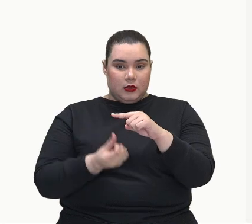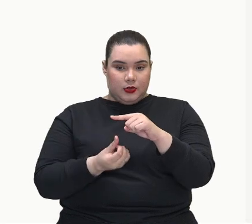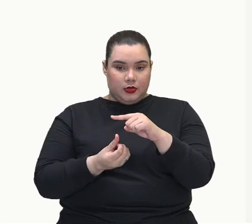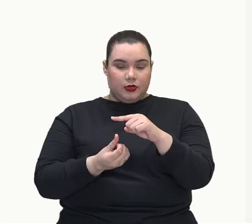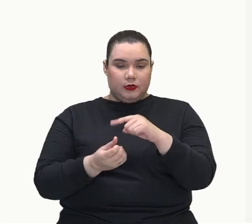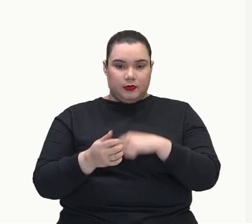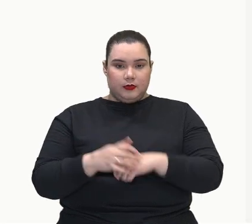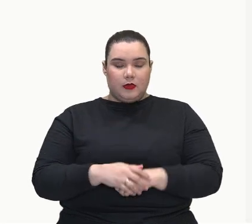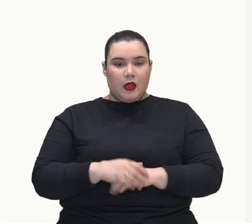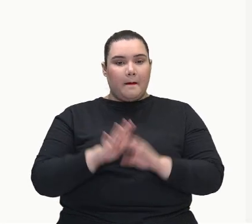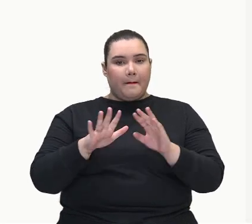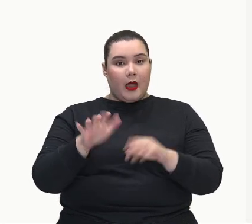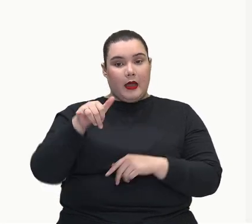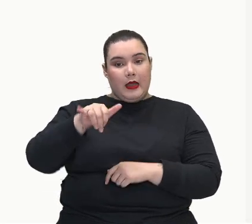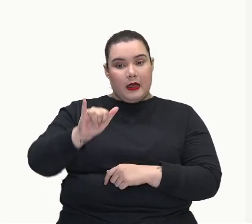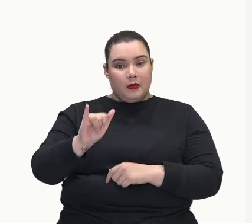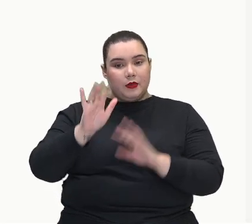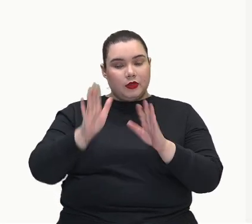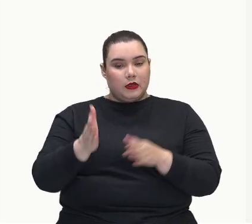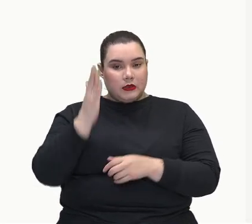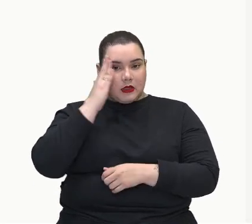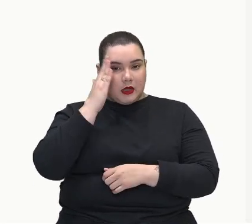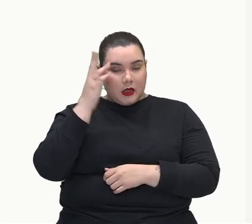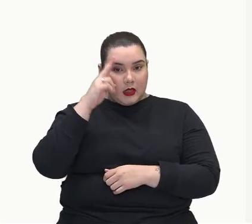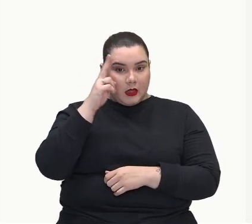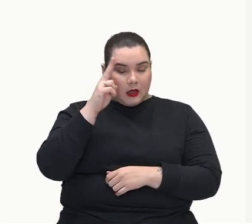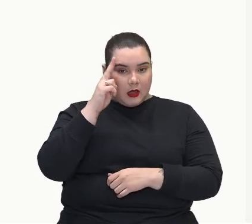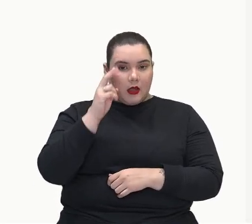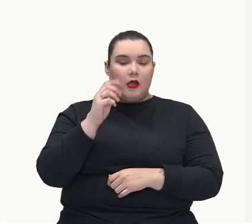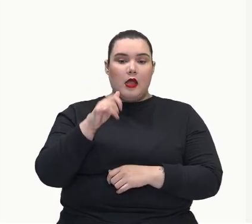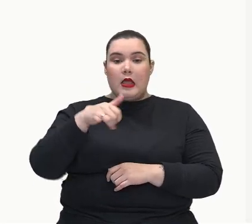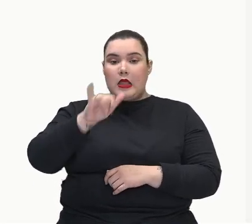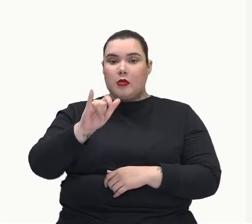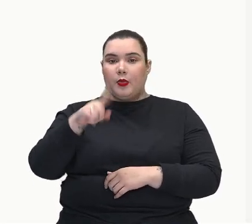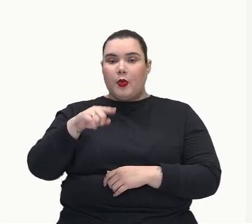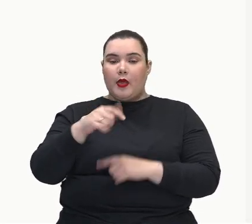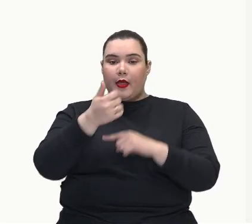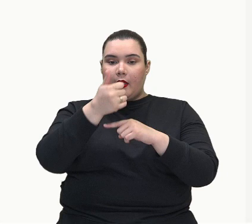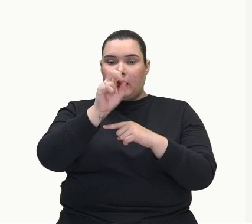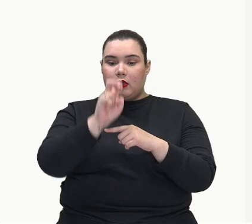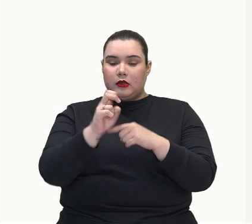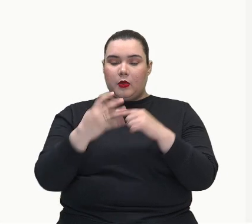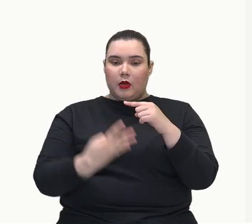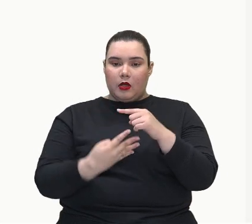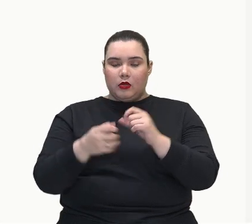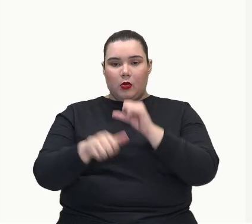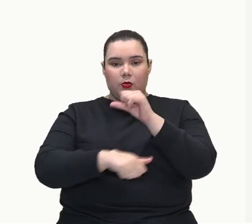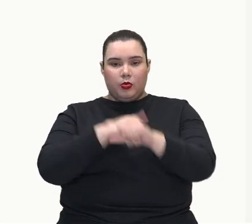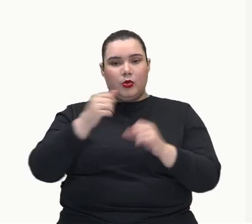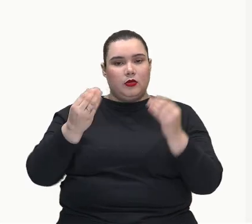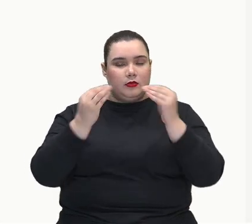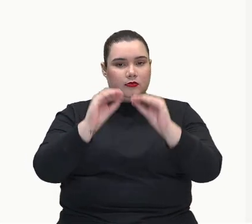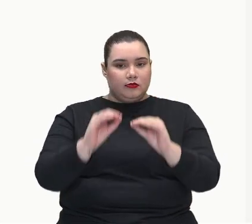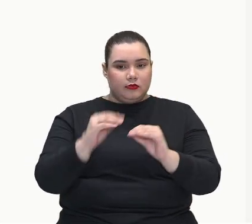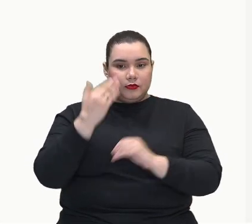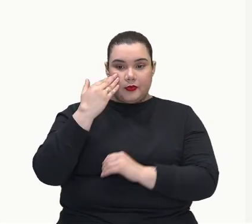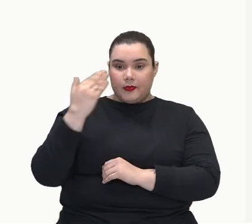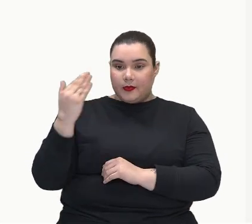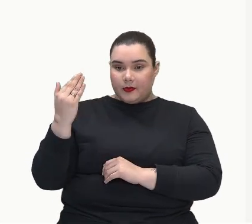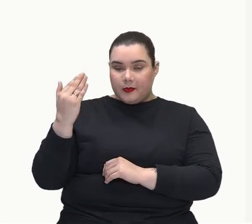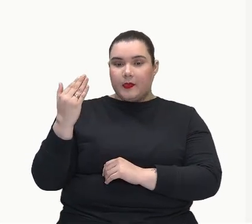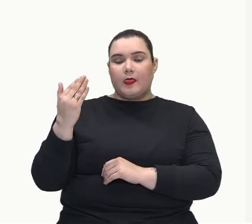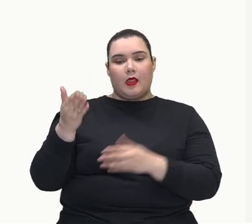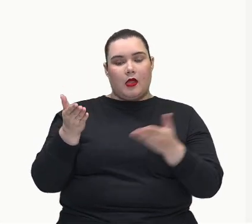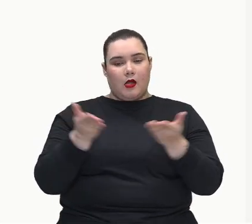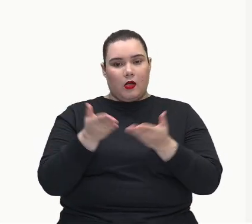de y a gente já tem. Y é igual a 15 sobre 4. Então, a gente substitui o y por esse valor e